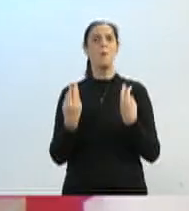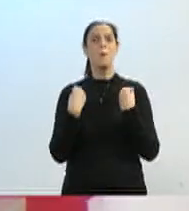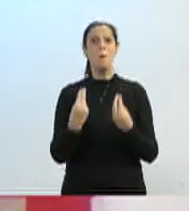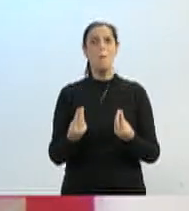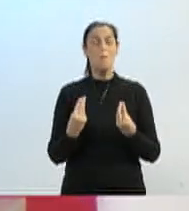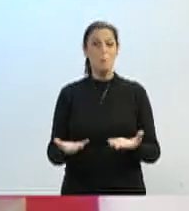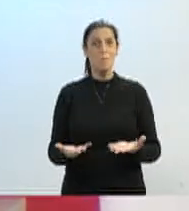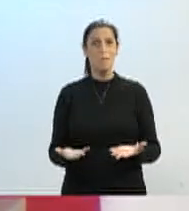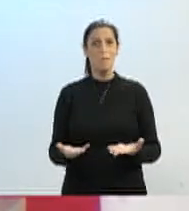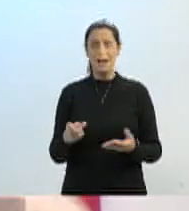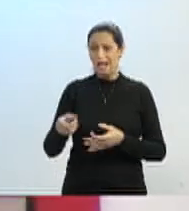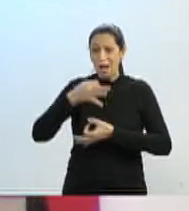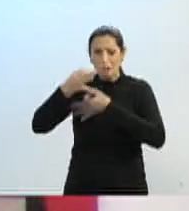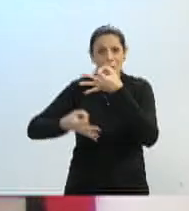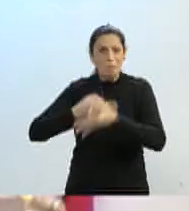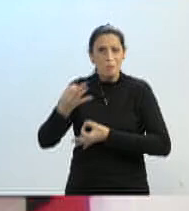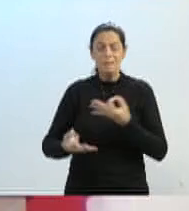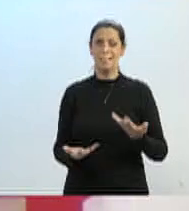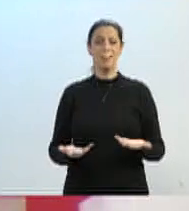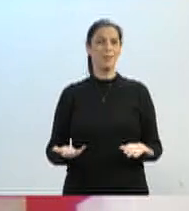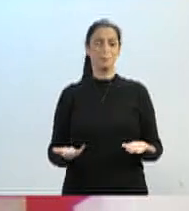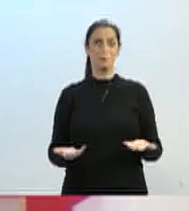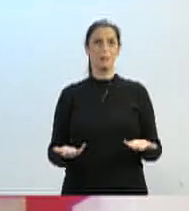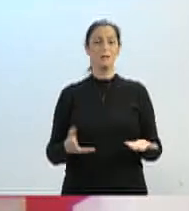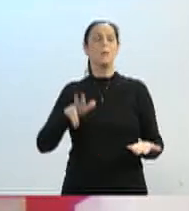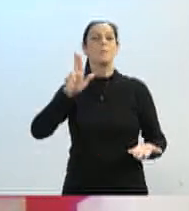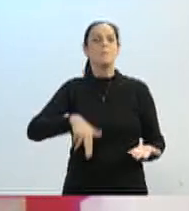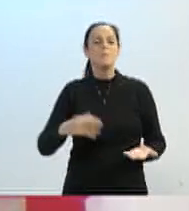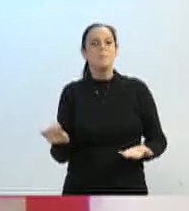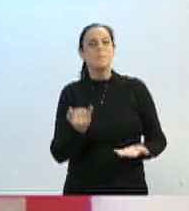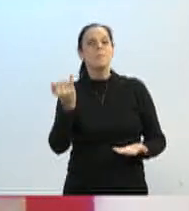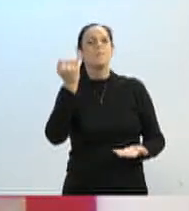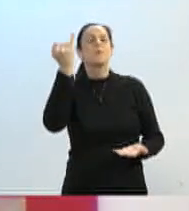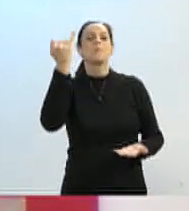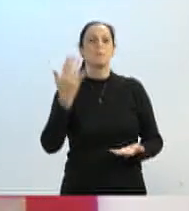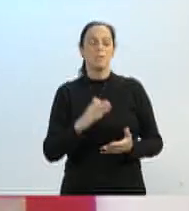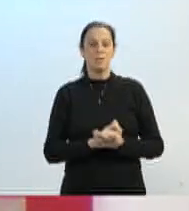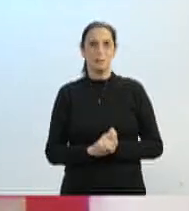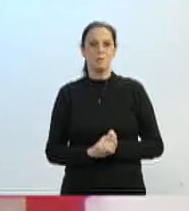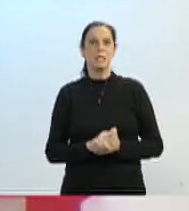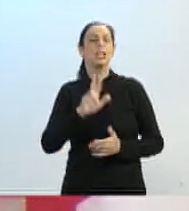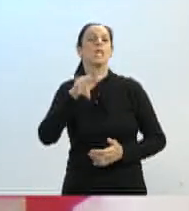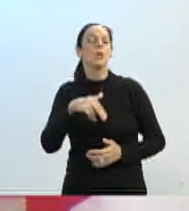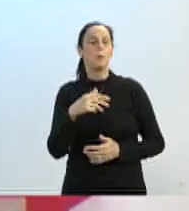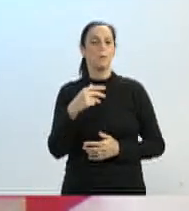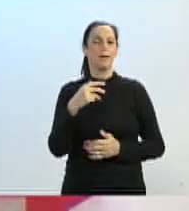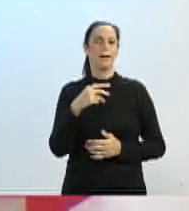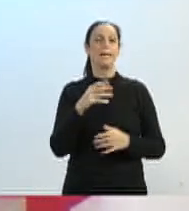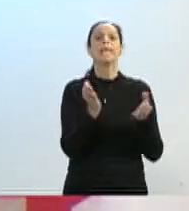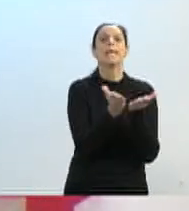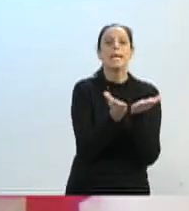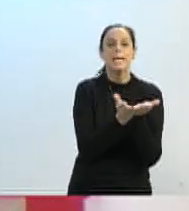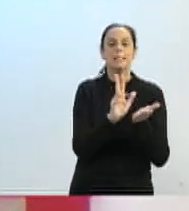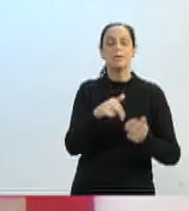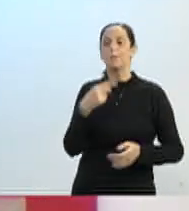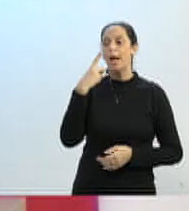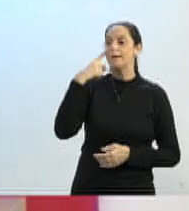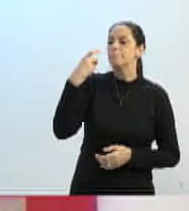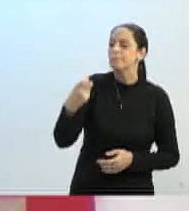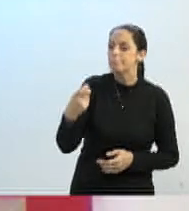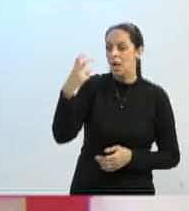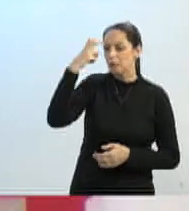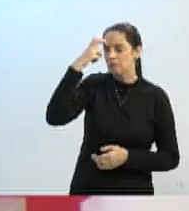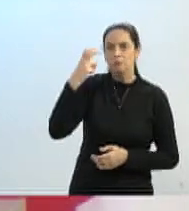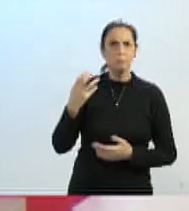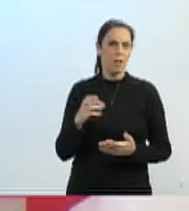os comentários, que nunca se importaram, nunca se interessaram por cultura. Ora, mesmo se isso fosse